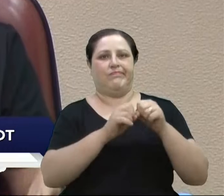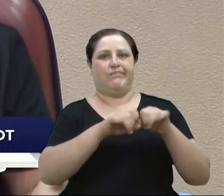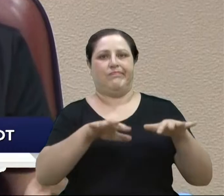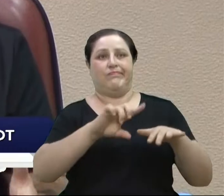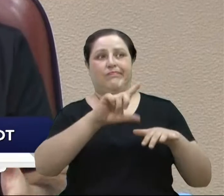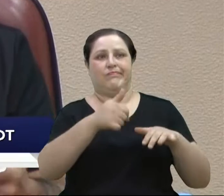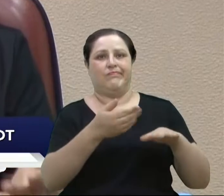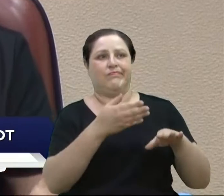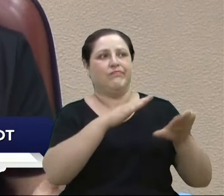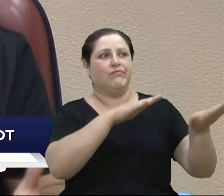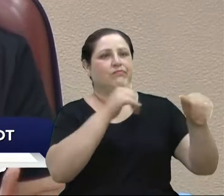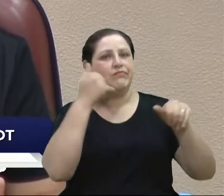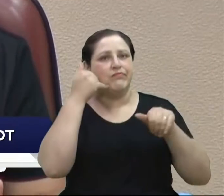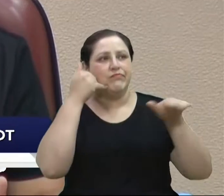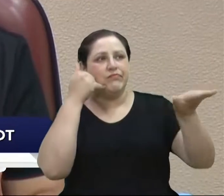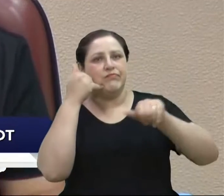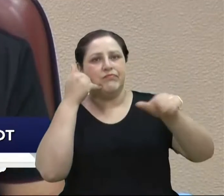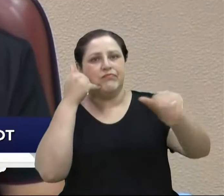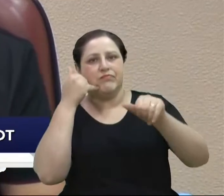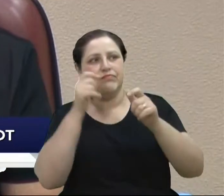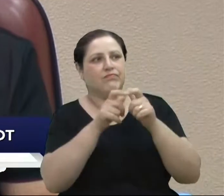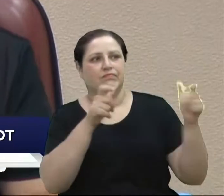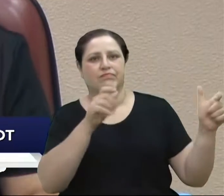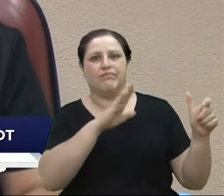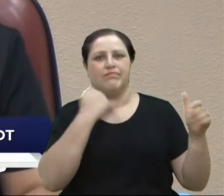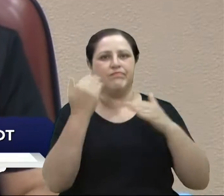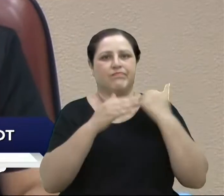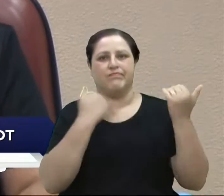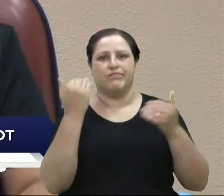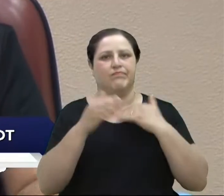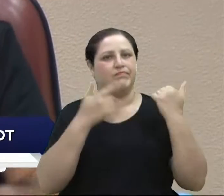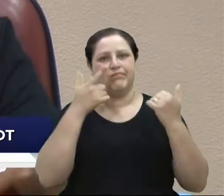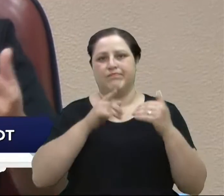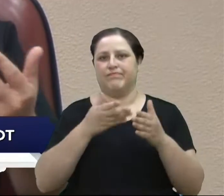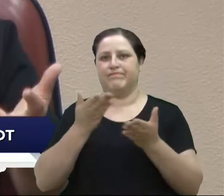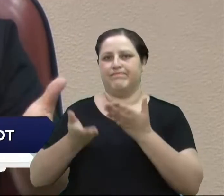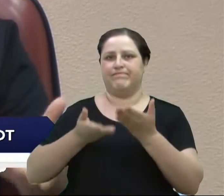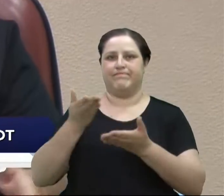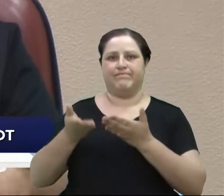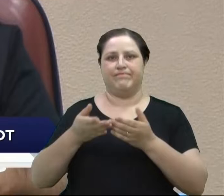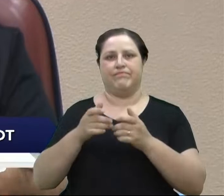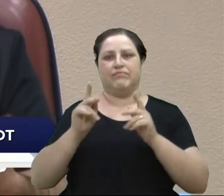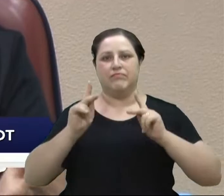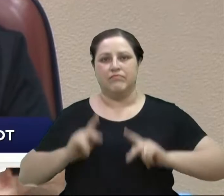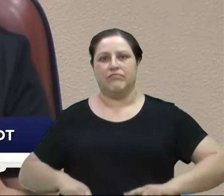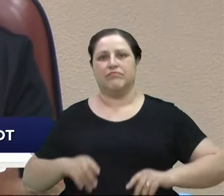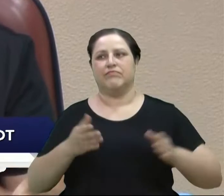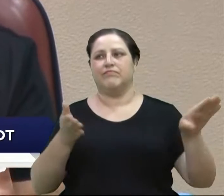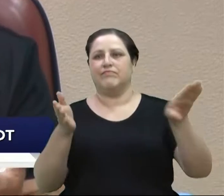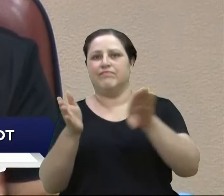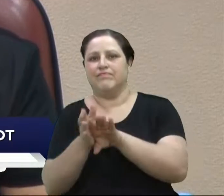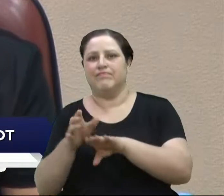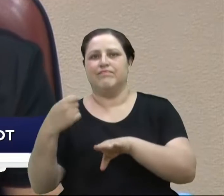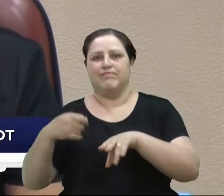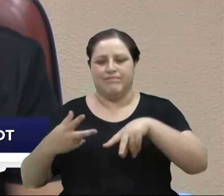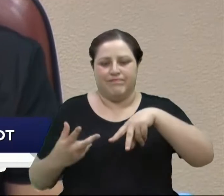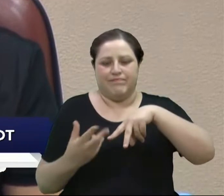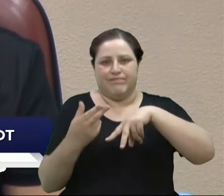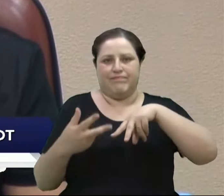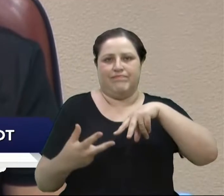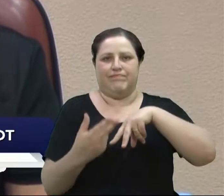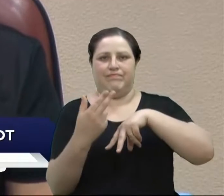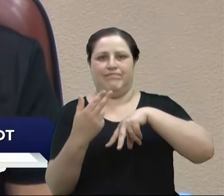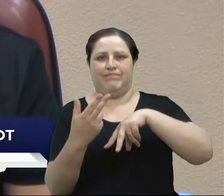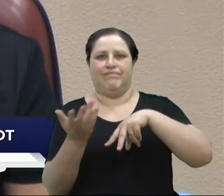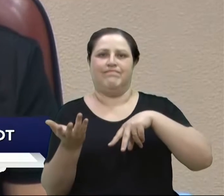maioria já faleceram, né, vieram a óbito e não conseguiram seu atendimento. E as que estão conseguindo são amputações de seus membros, enfim. E